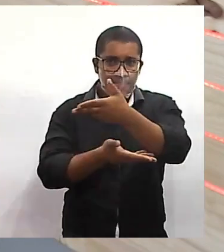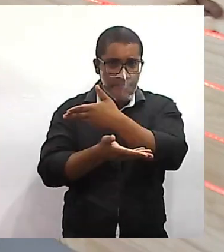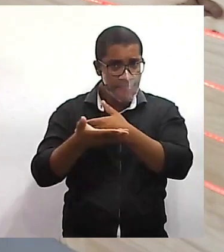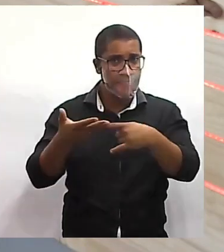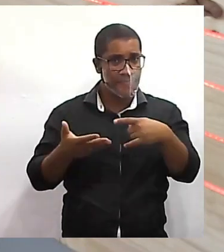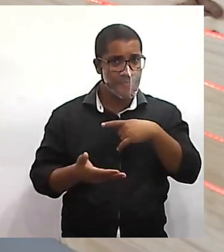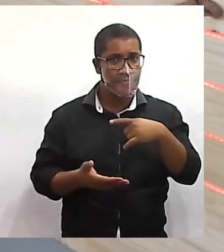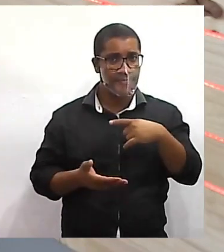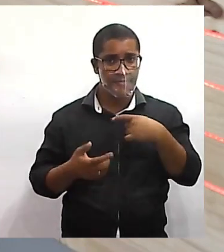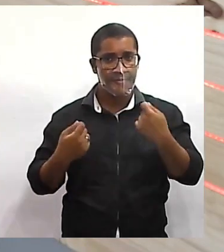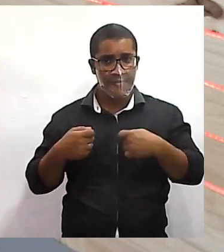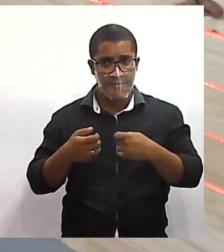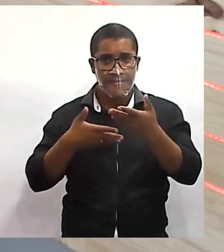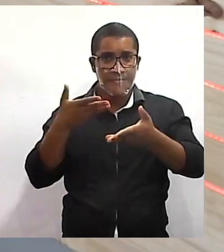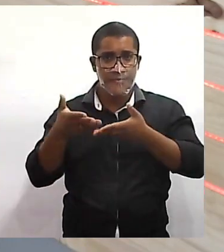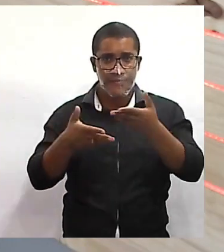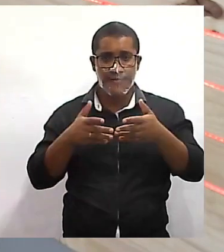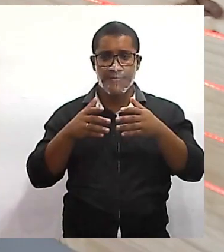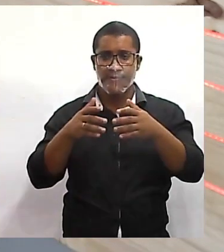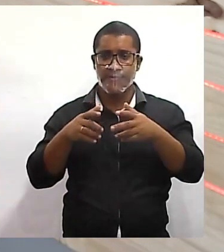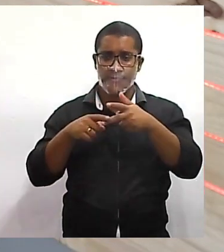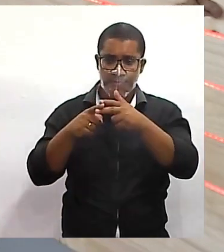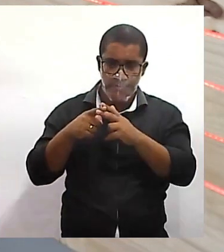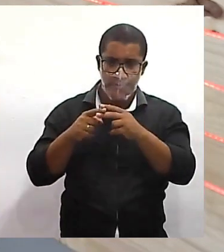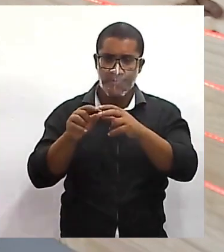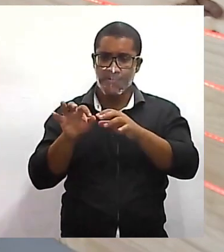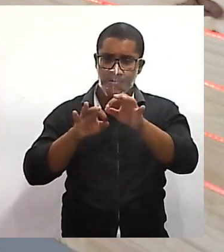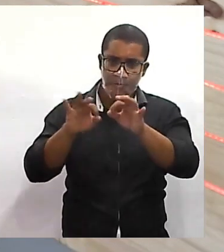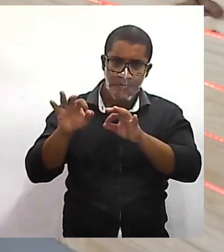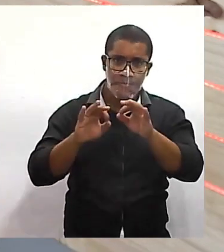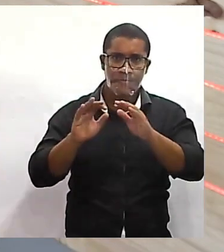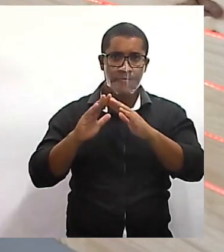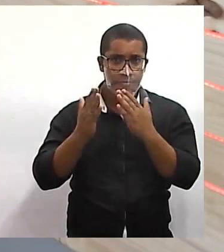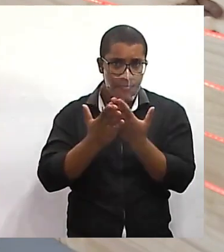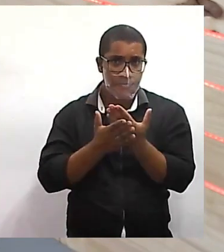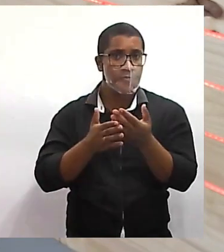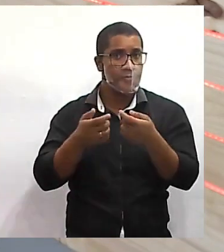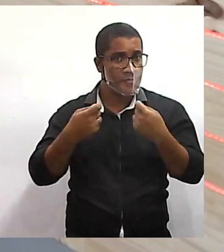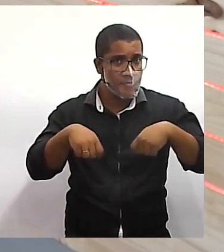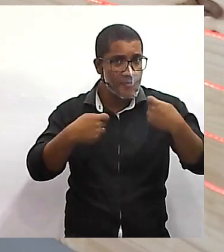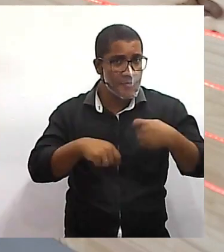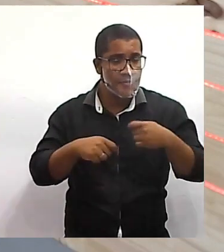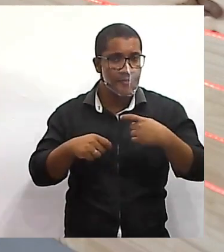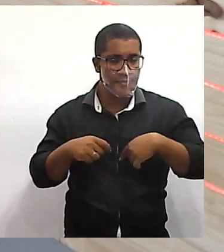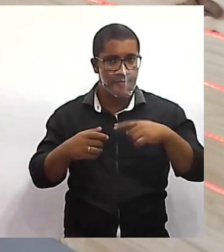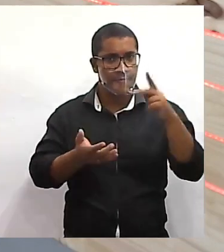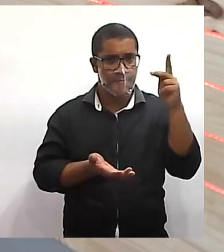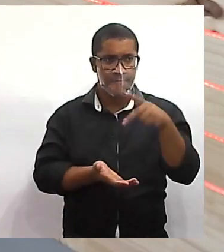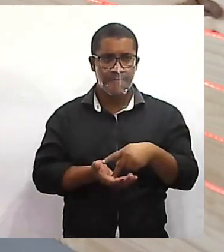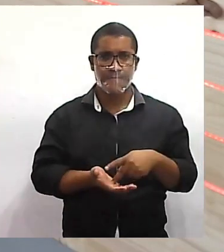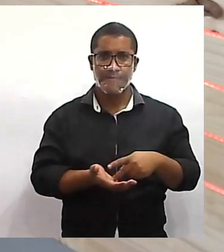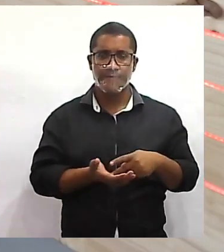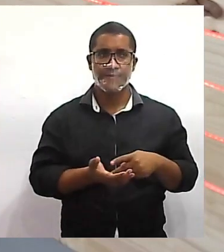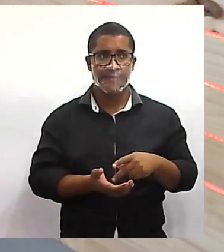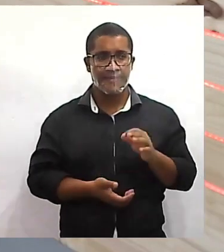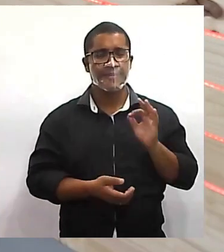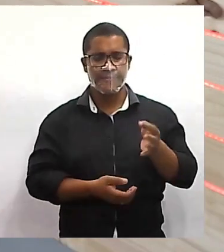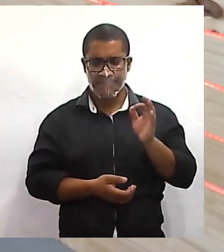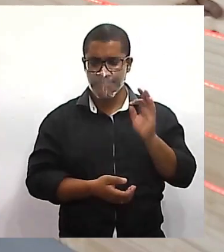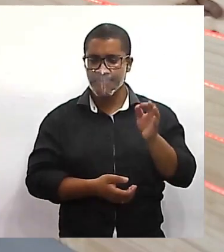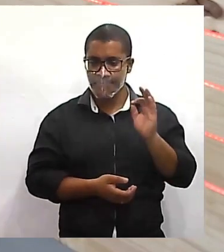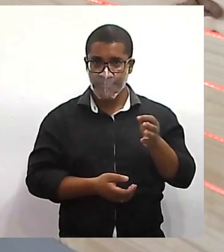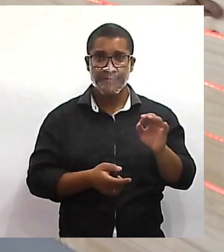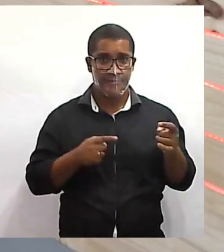que zelar pela manutenção, pela conservação, é muito pertinente para esse momento. Isso, né? Márcia, e toca, né,